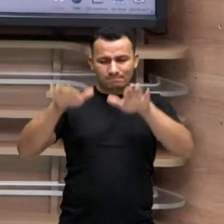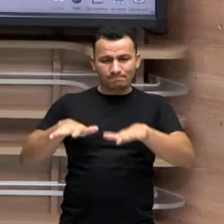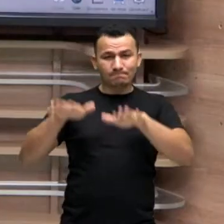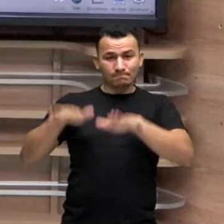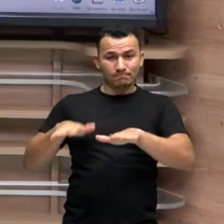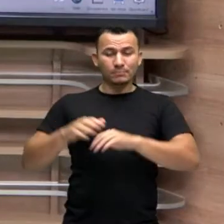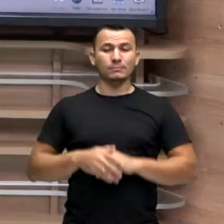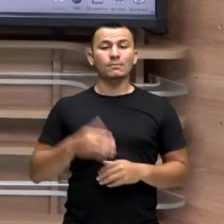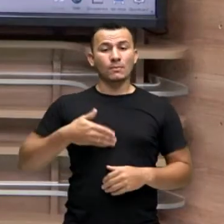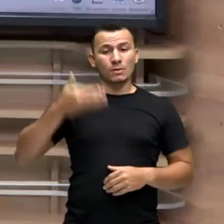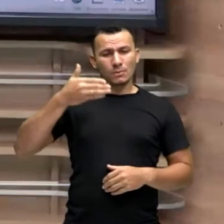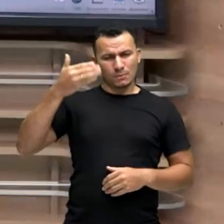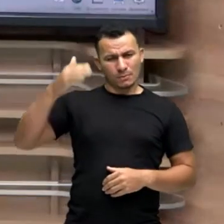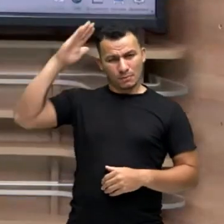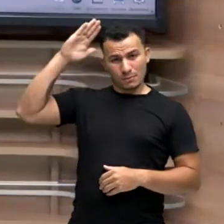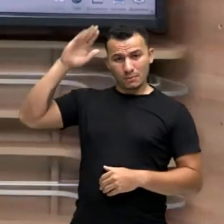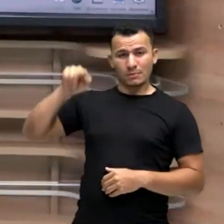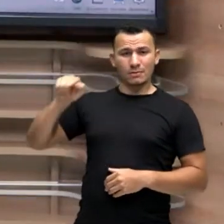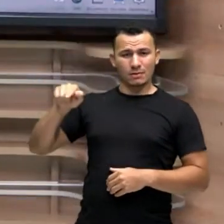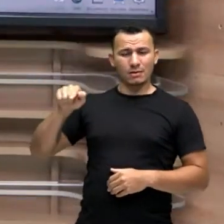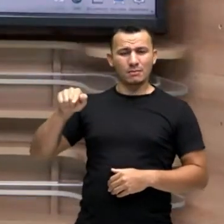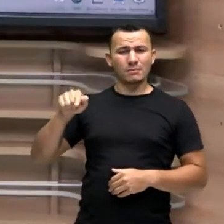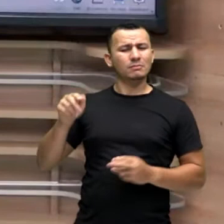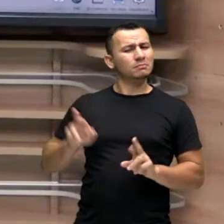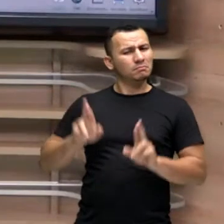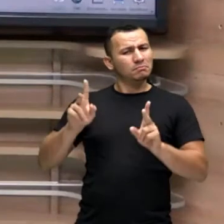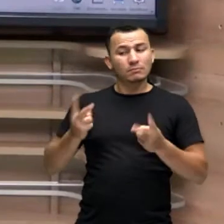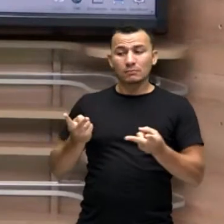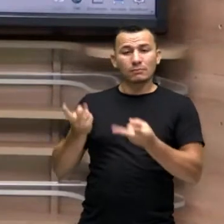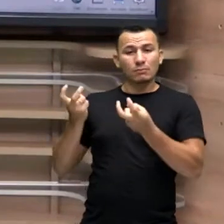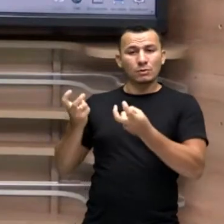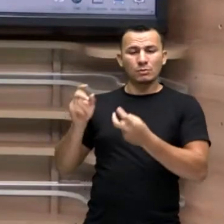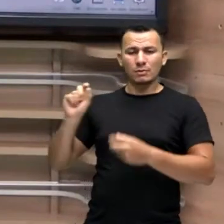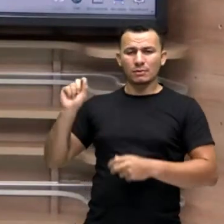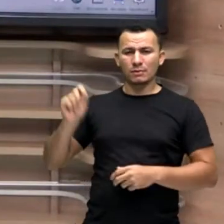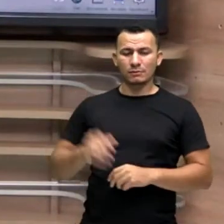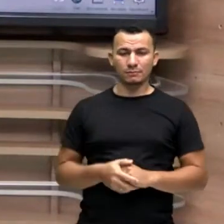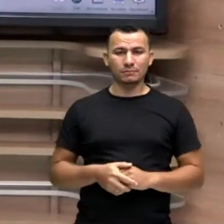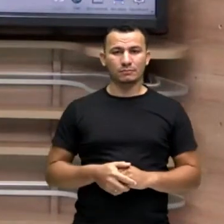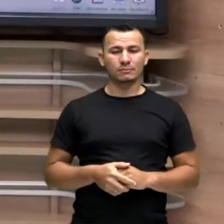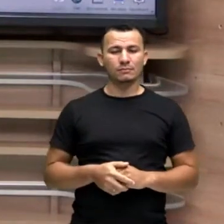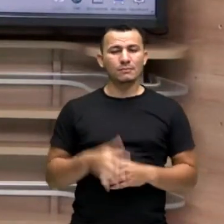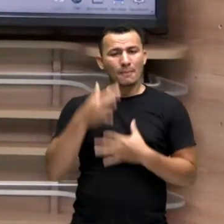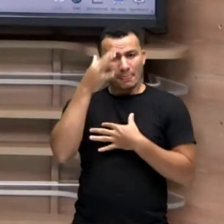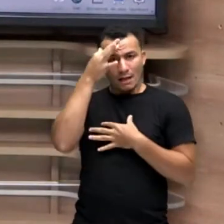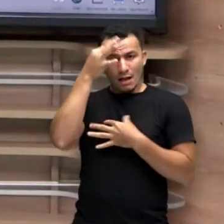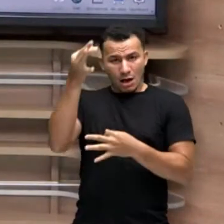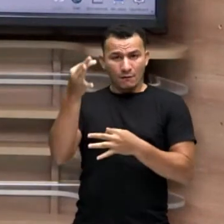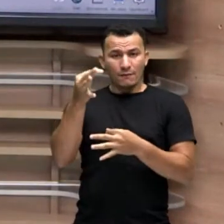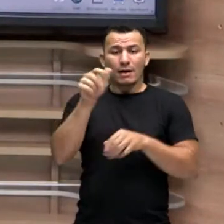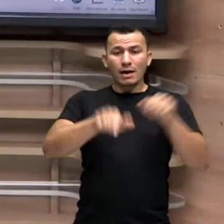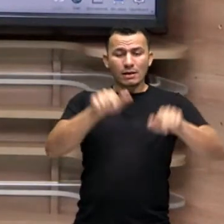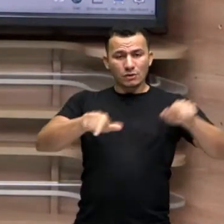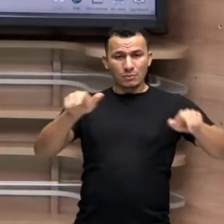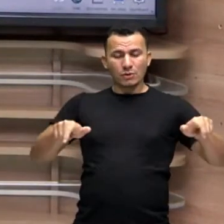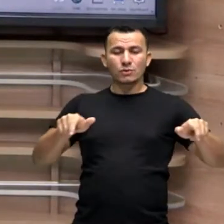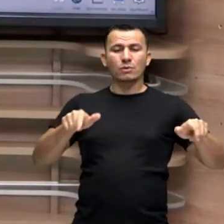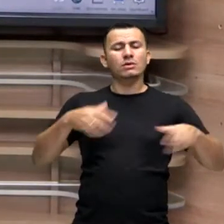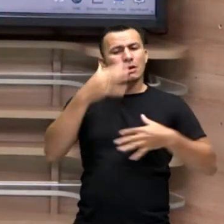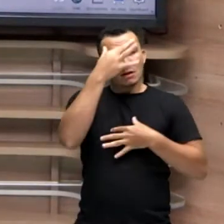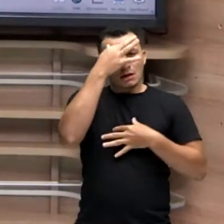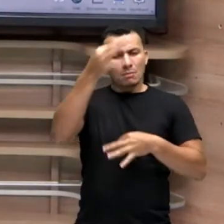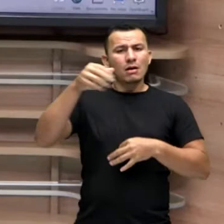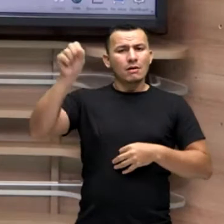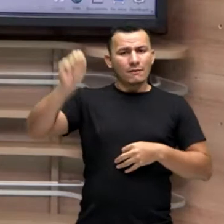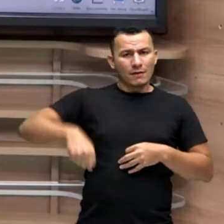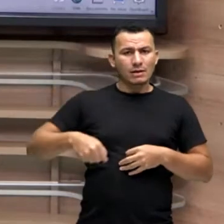no o Islamismo vamos perceber que a a fé dos islâmicos é uma fé que